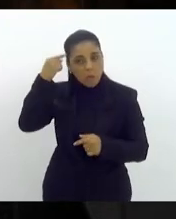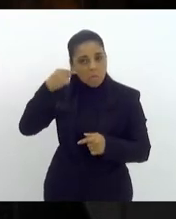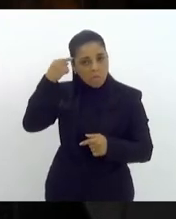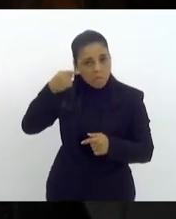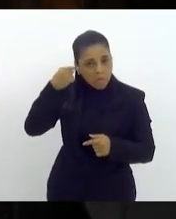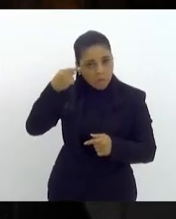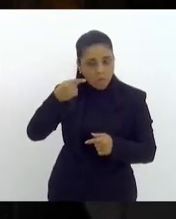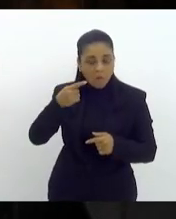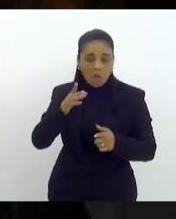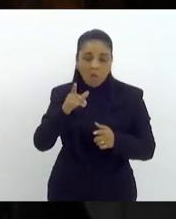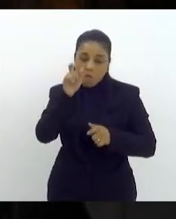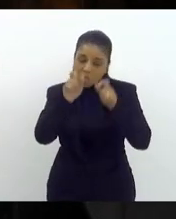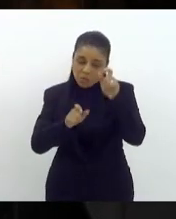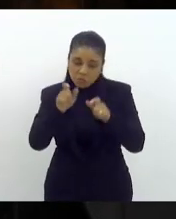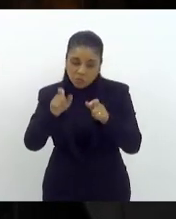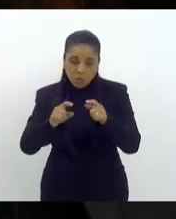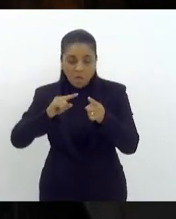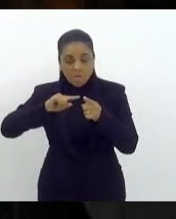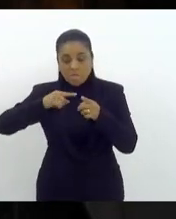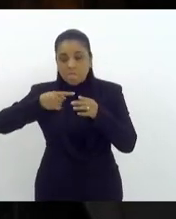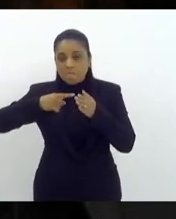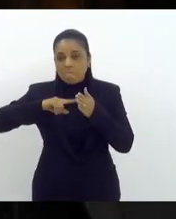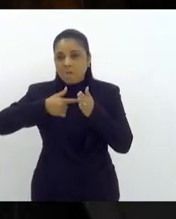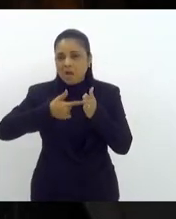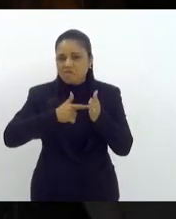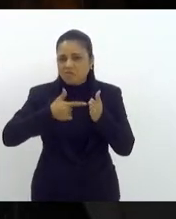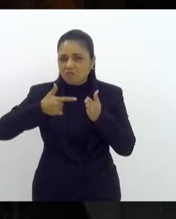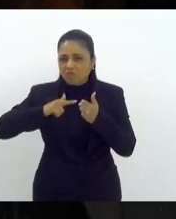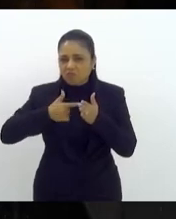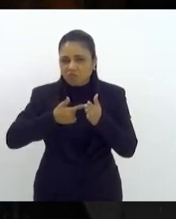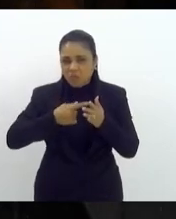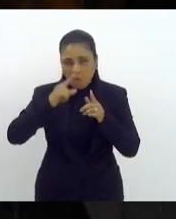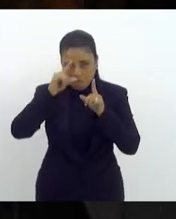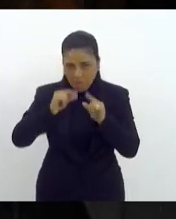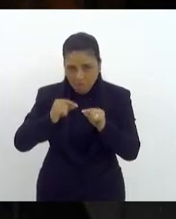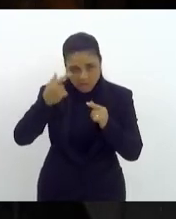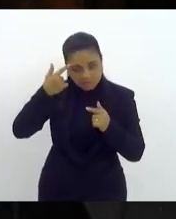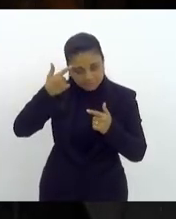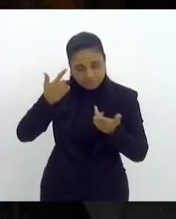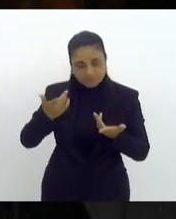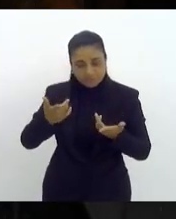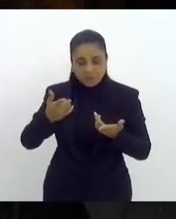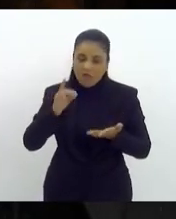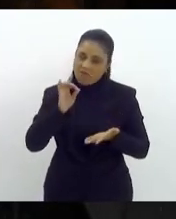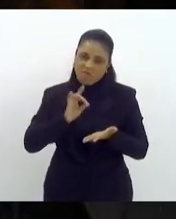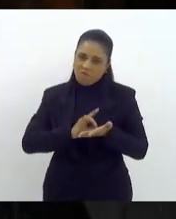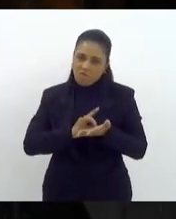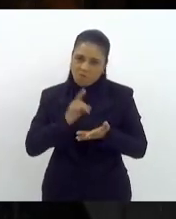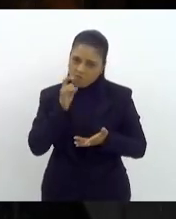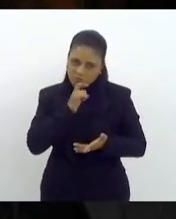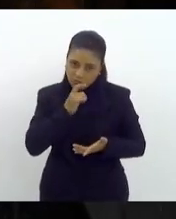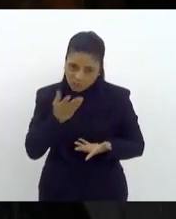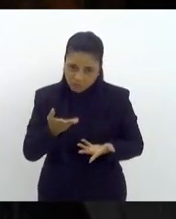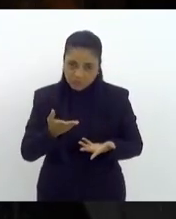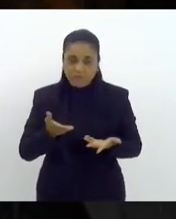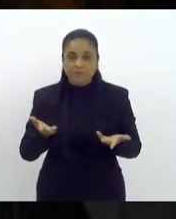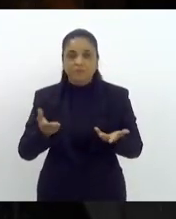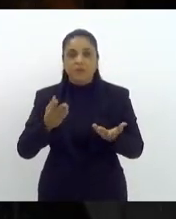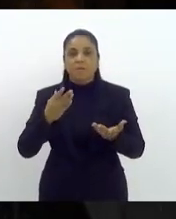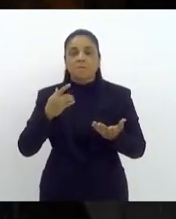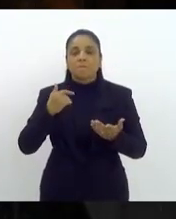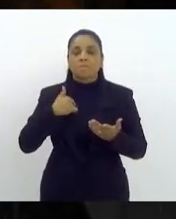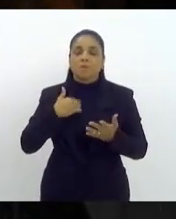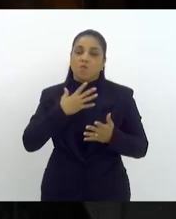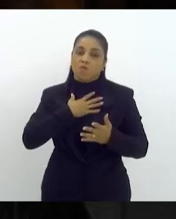menos o que não é verdade não é e meu filho fez um analogia com o Congresso